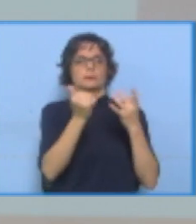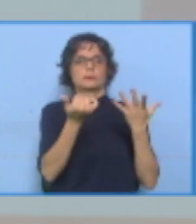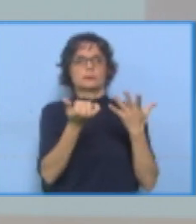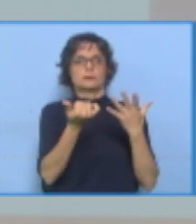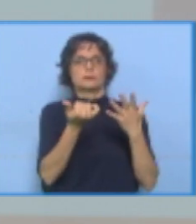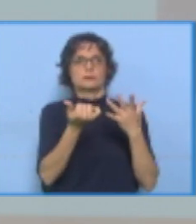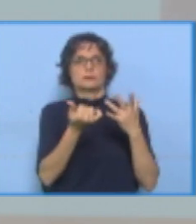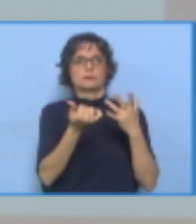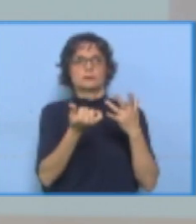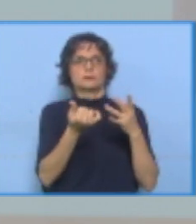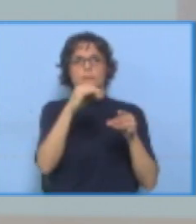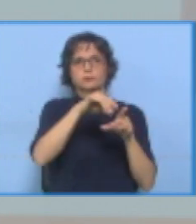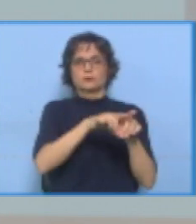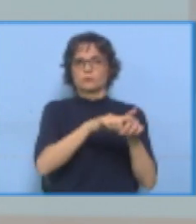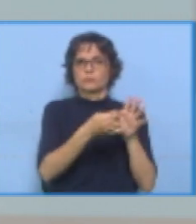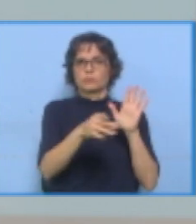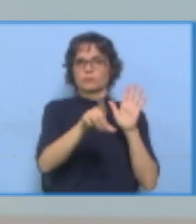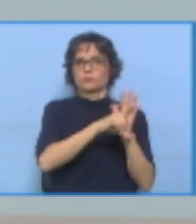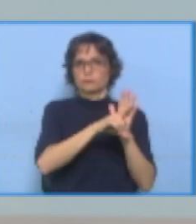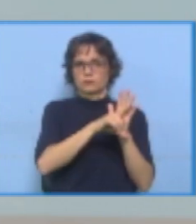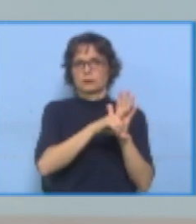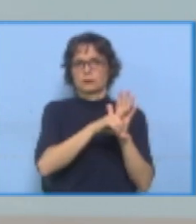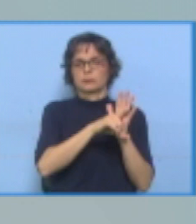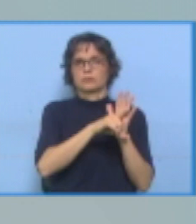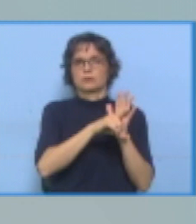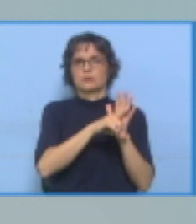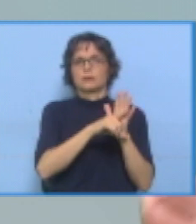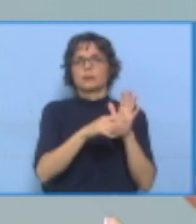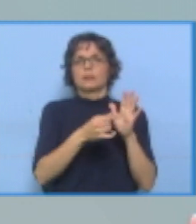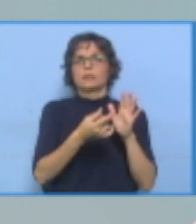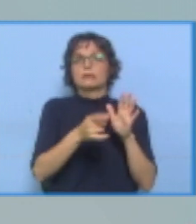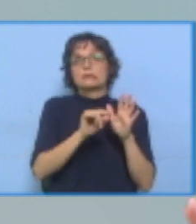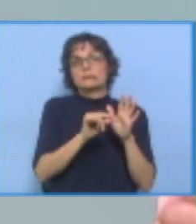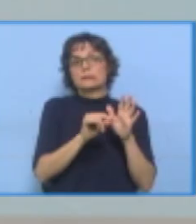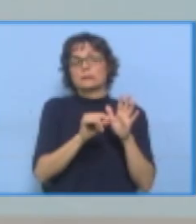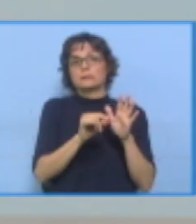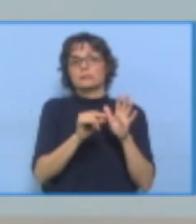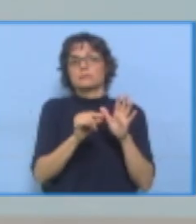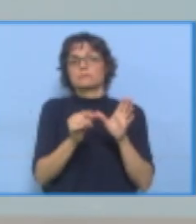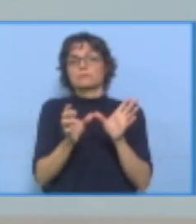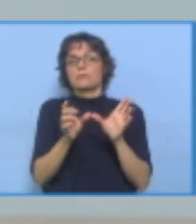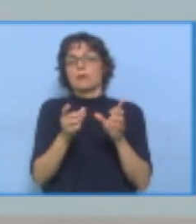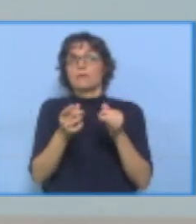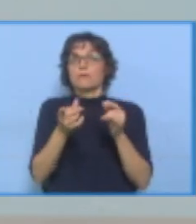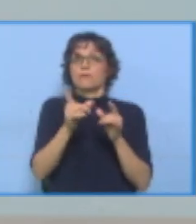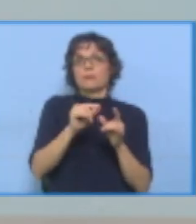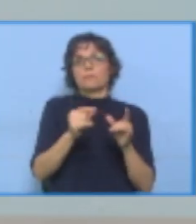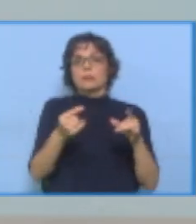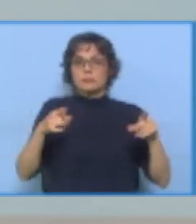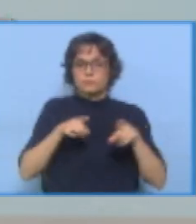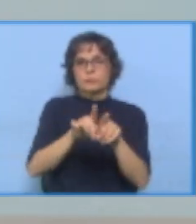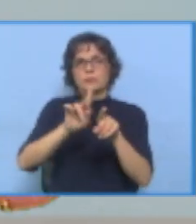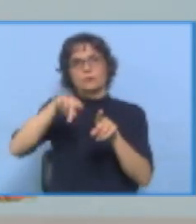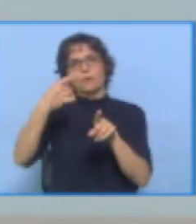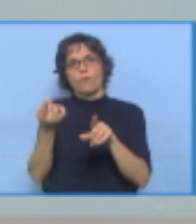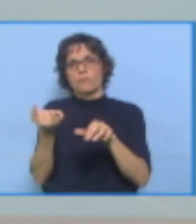digamos, litigador contra o Estado, mas pode pertencer a uma sociedade para a